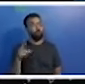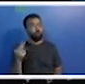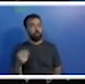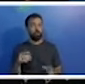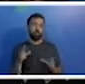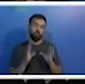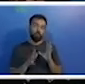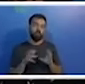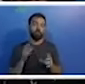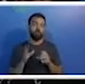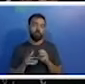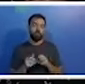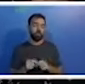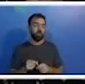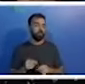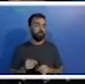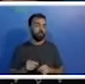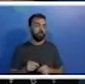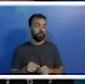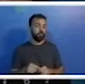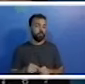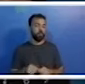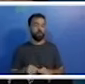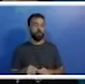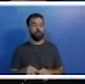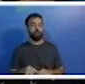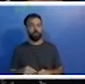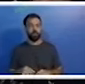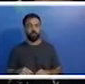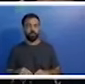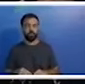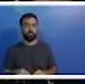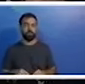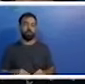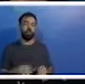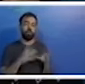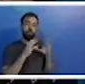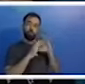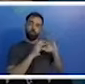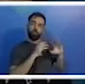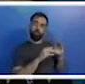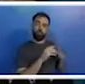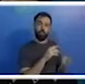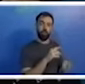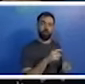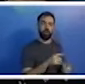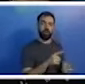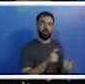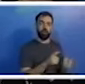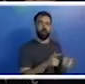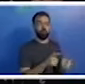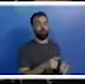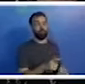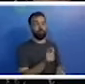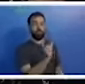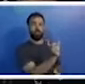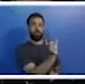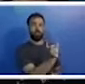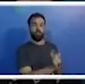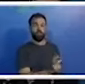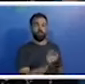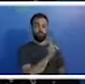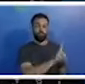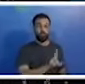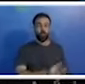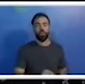gestos às vezes nós nos comunicamos através de palavras mas nós também nos comunicamos muitas vezes Apenas por meio de expressões